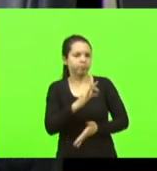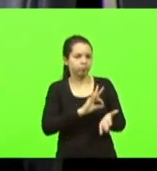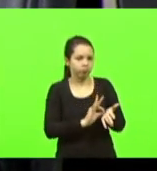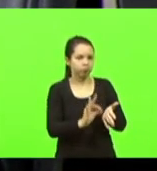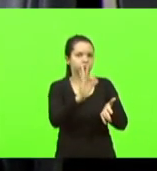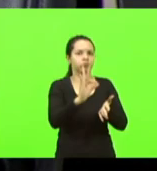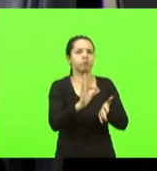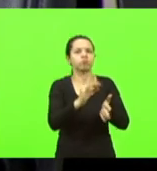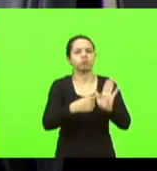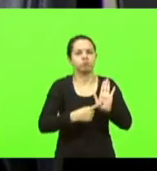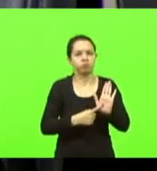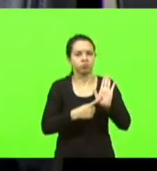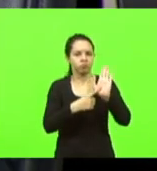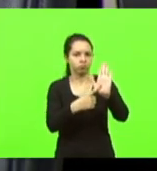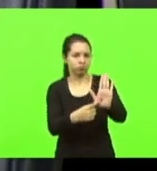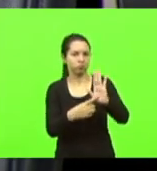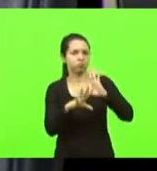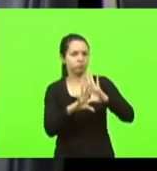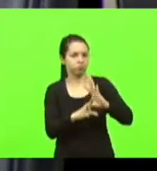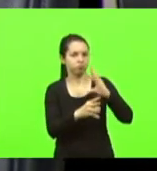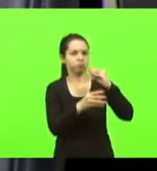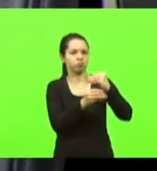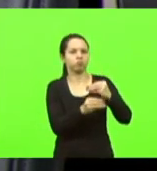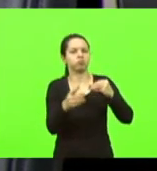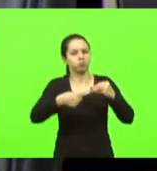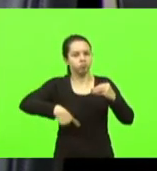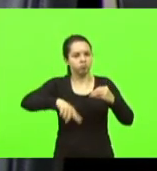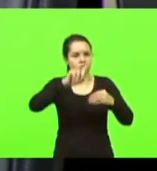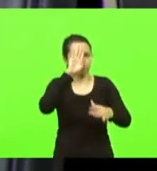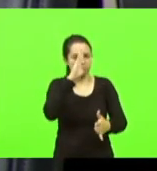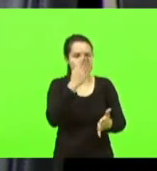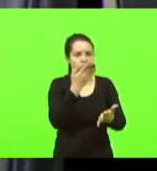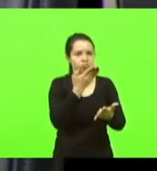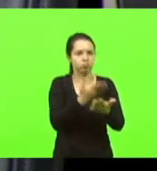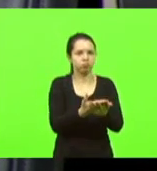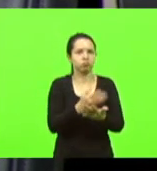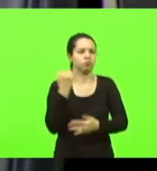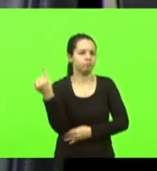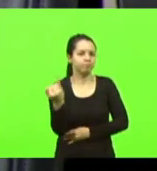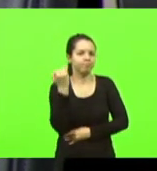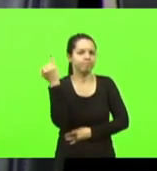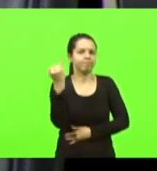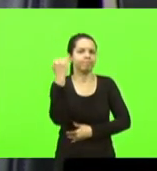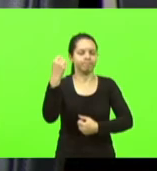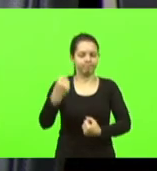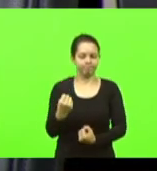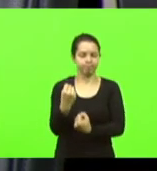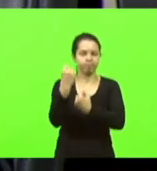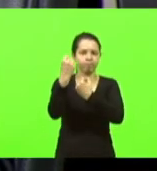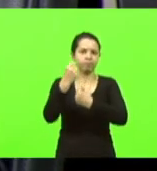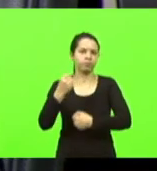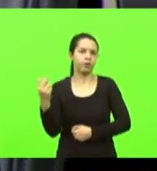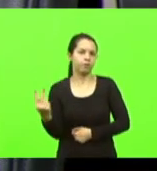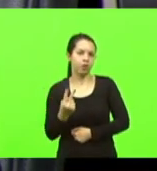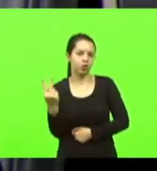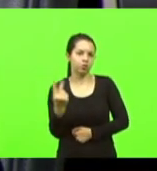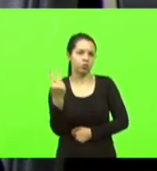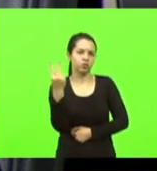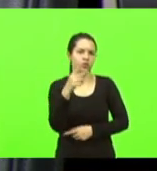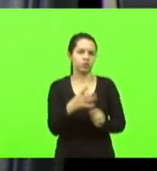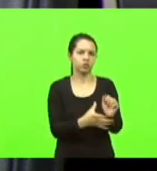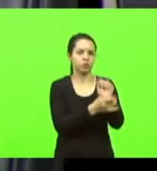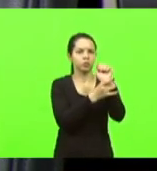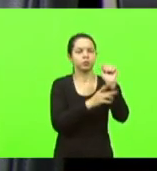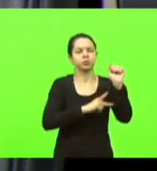apresentar as emendas que acreditamos ser importantes para fortalecermos e valorizarmos a